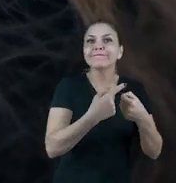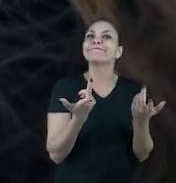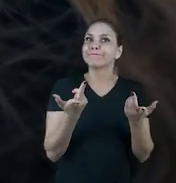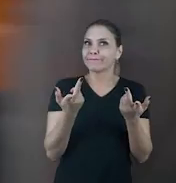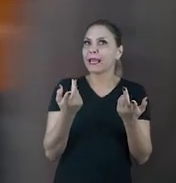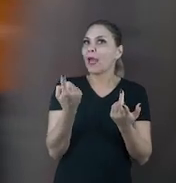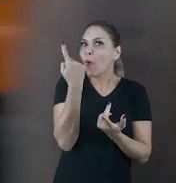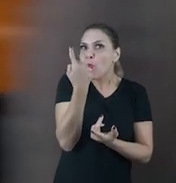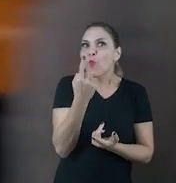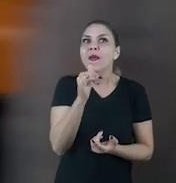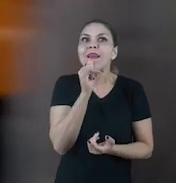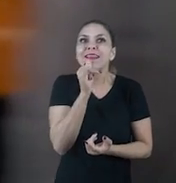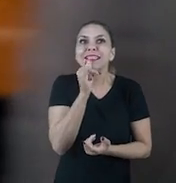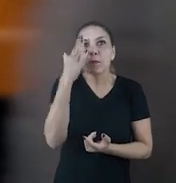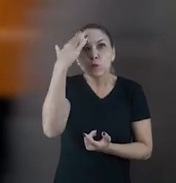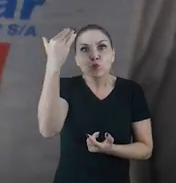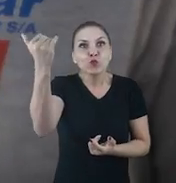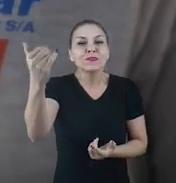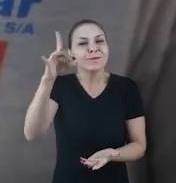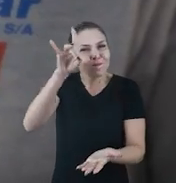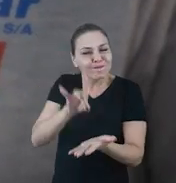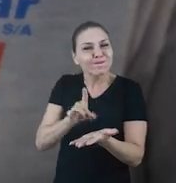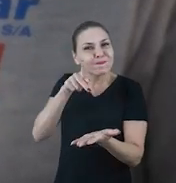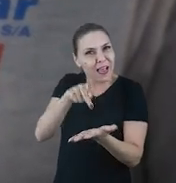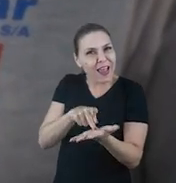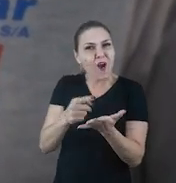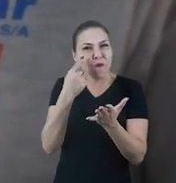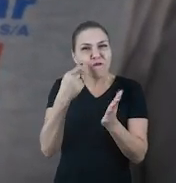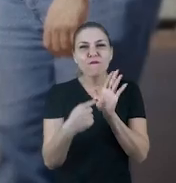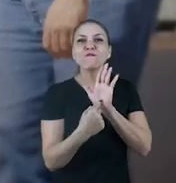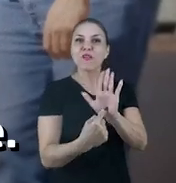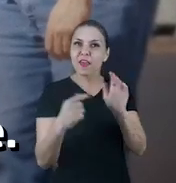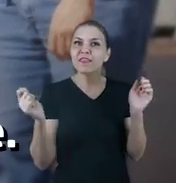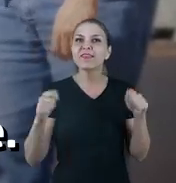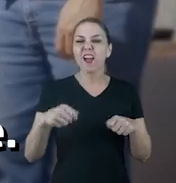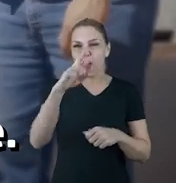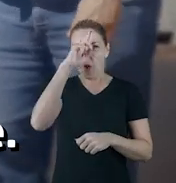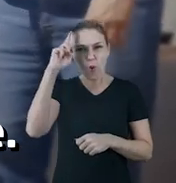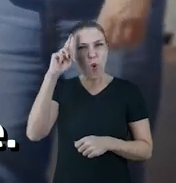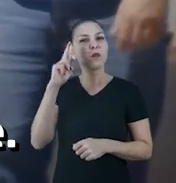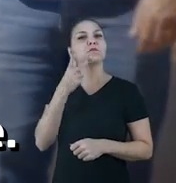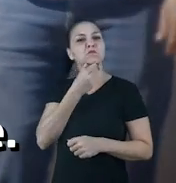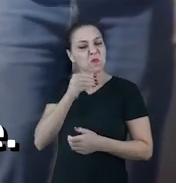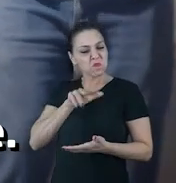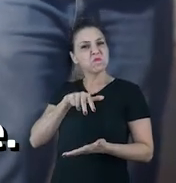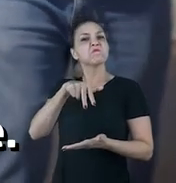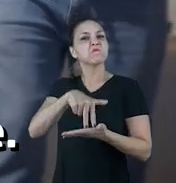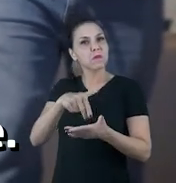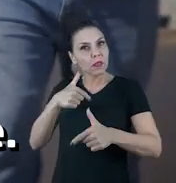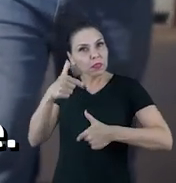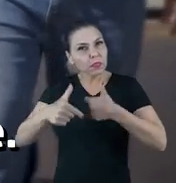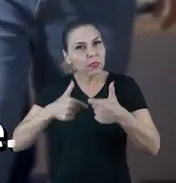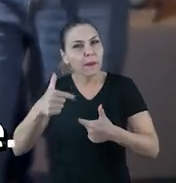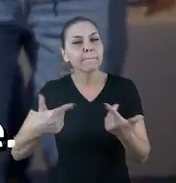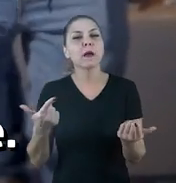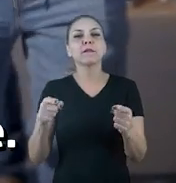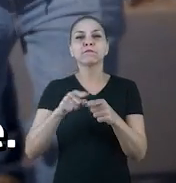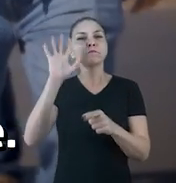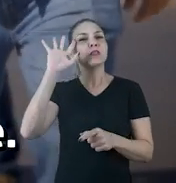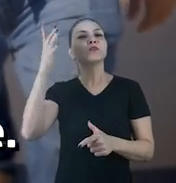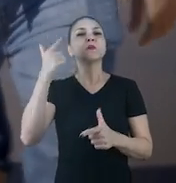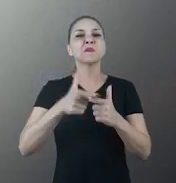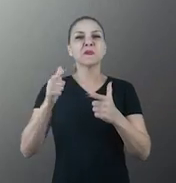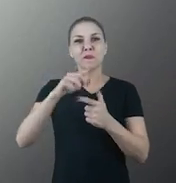é um caso de sucesso real que aí para Tod mundo ver ro é o cara que chega trabalha